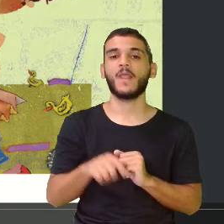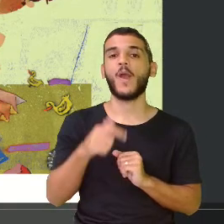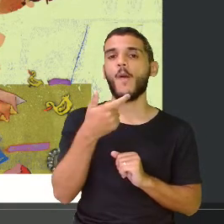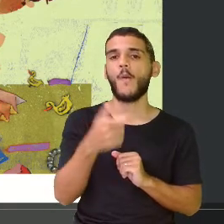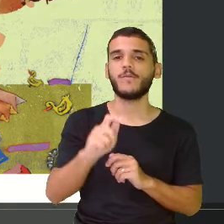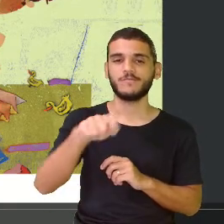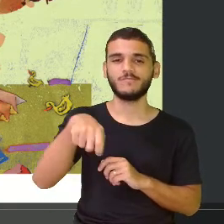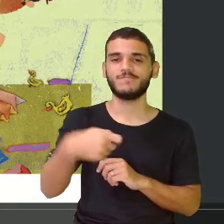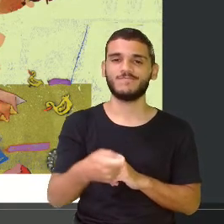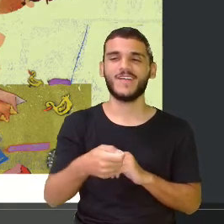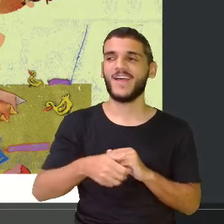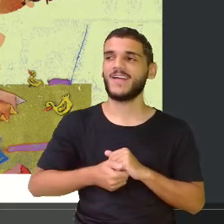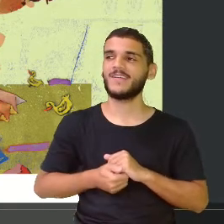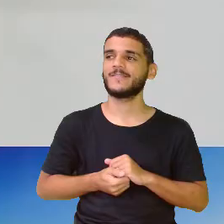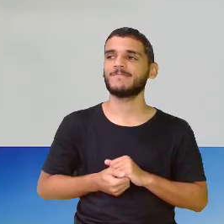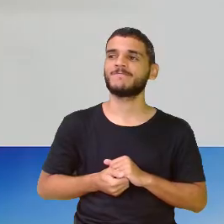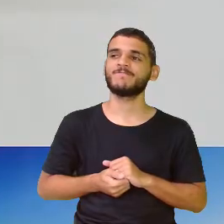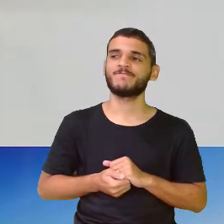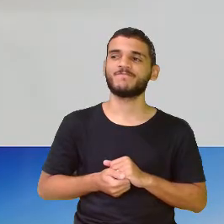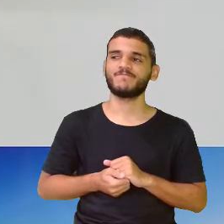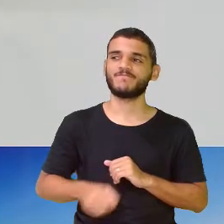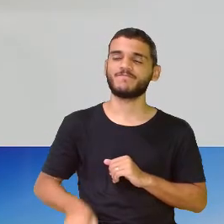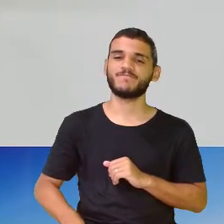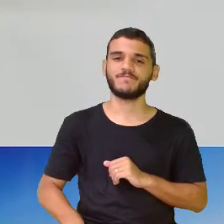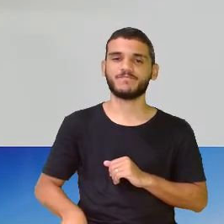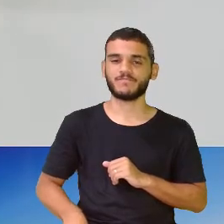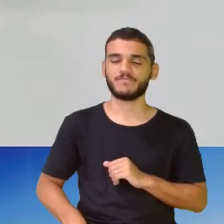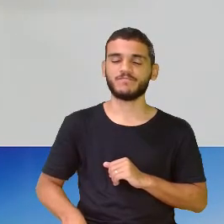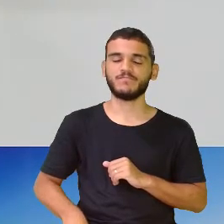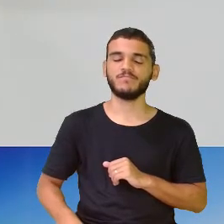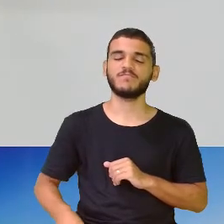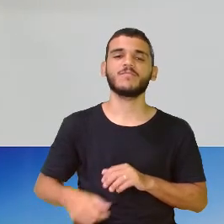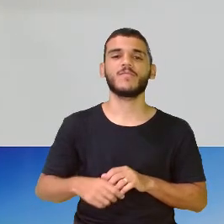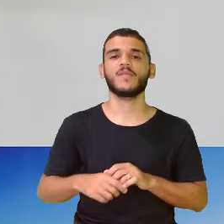palavras? Outras palavras aí que estão